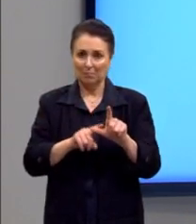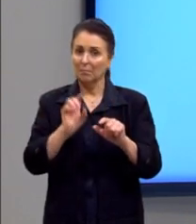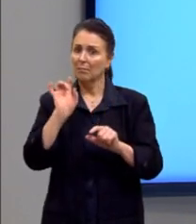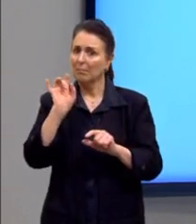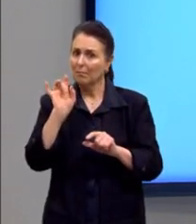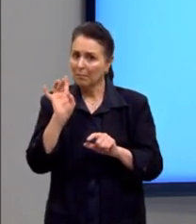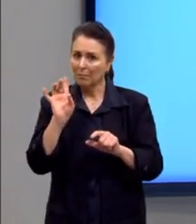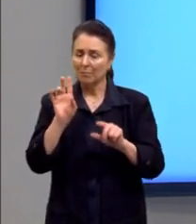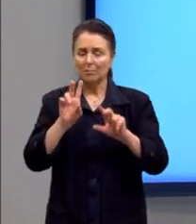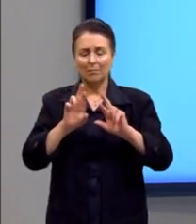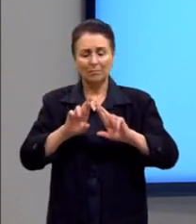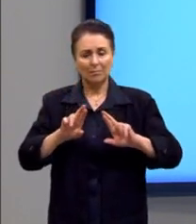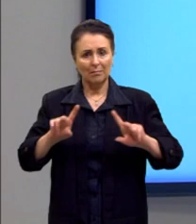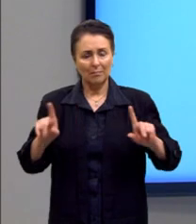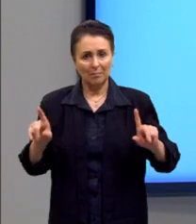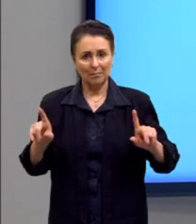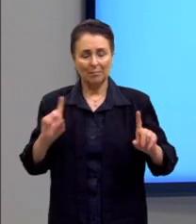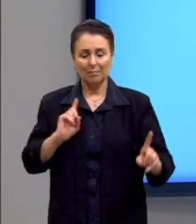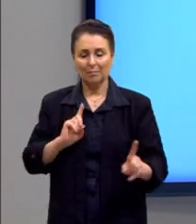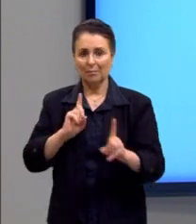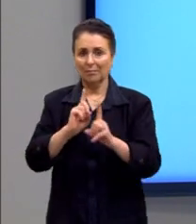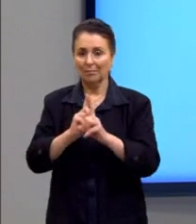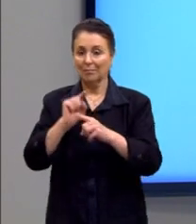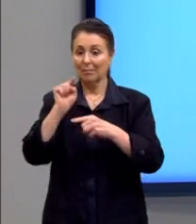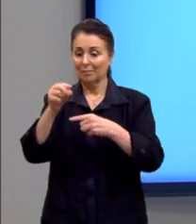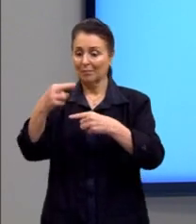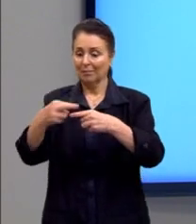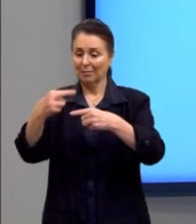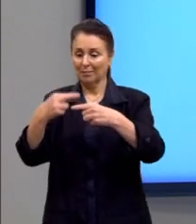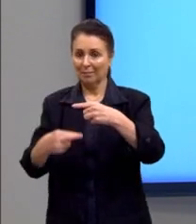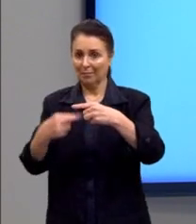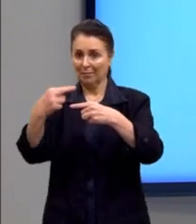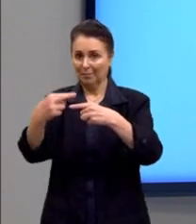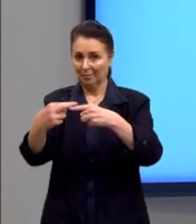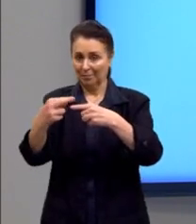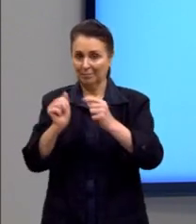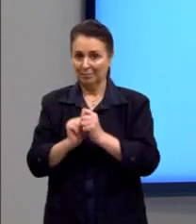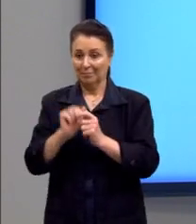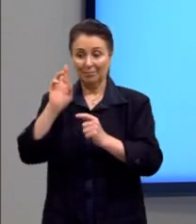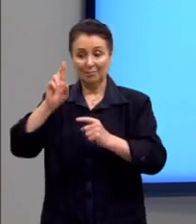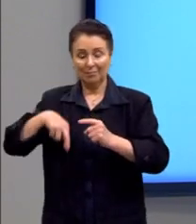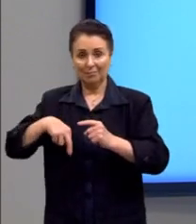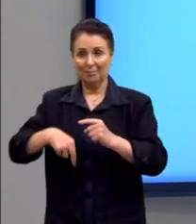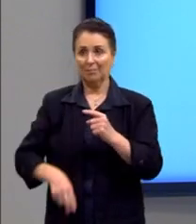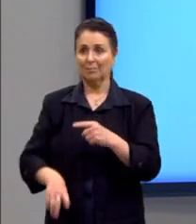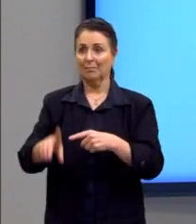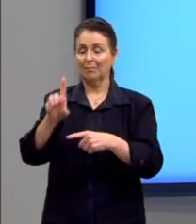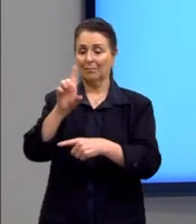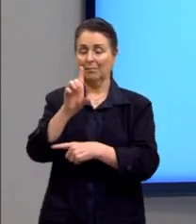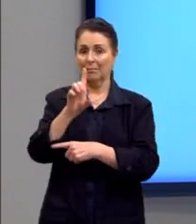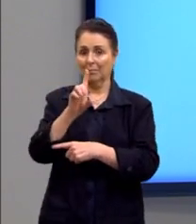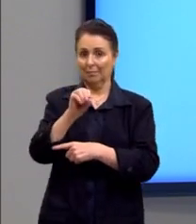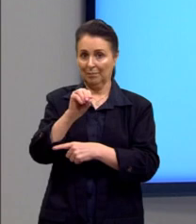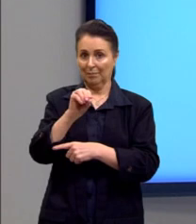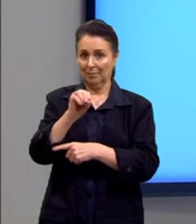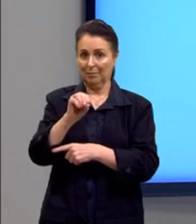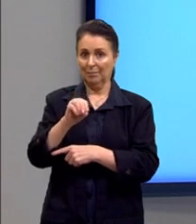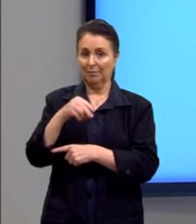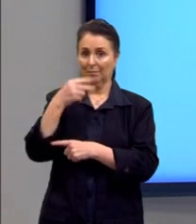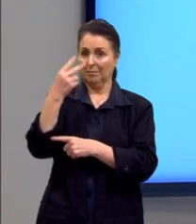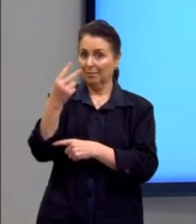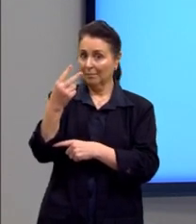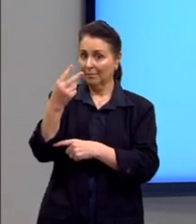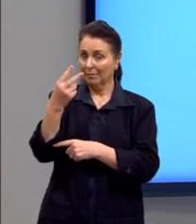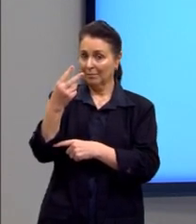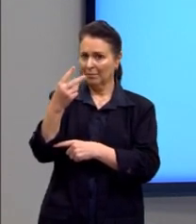diferenciar mas desde que chegasse nessa razão tá ali o 10 é o quadrado né Nós poderemos